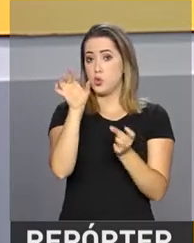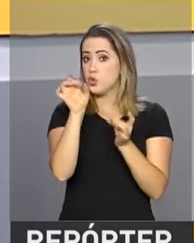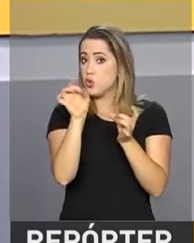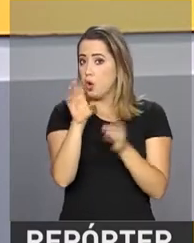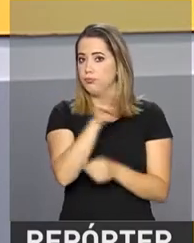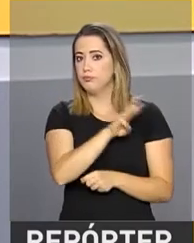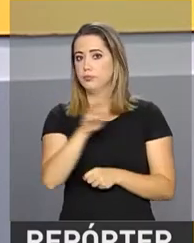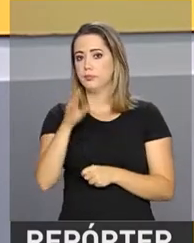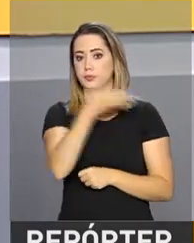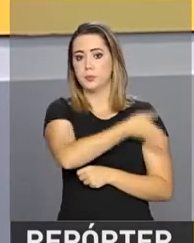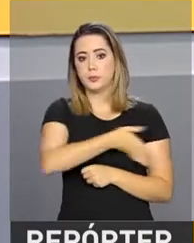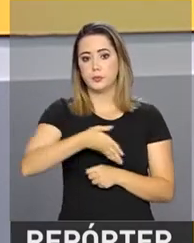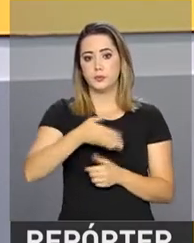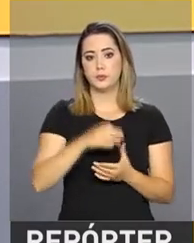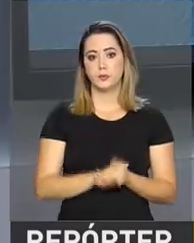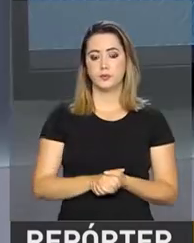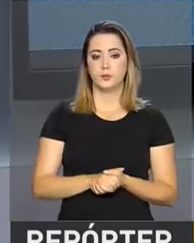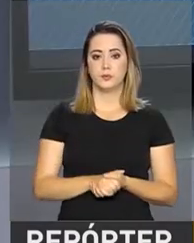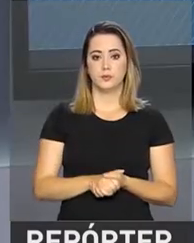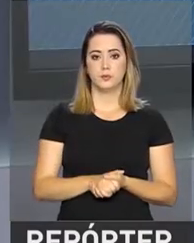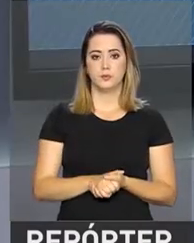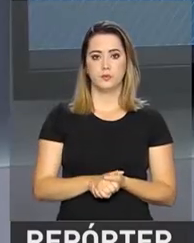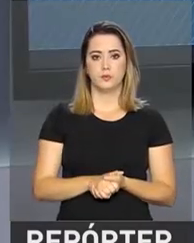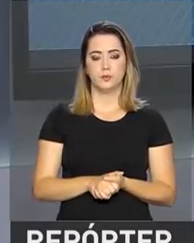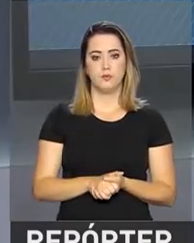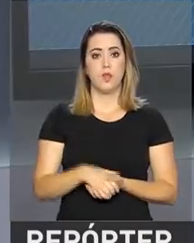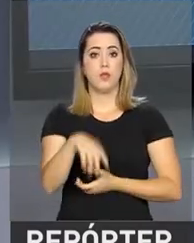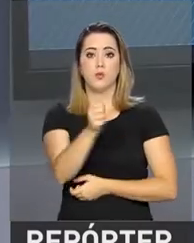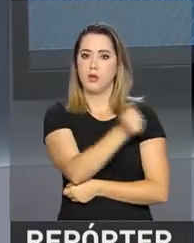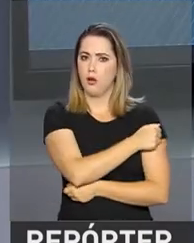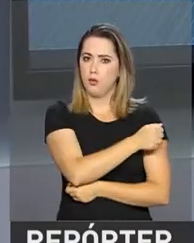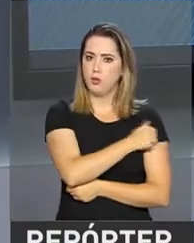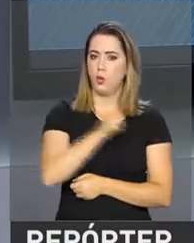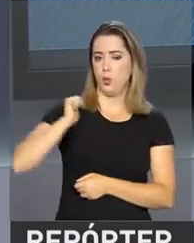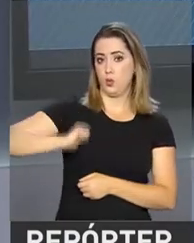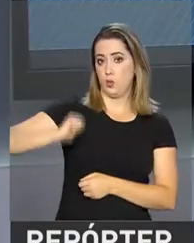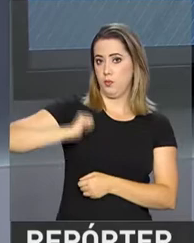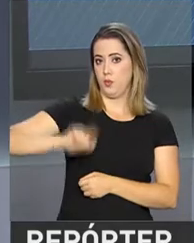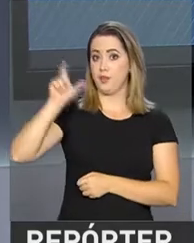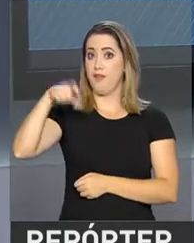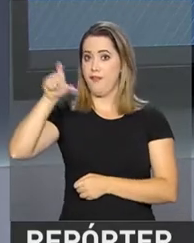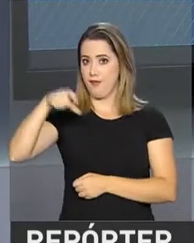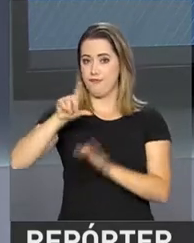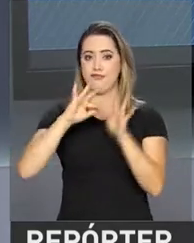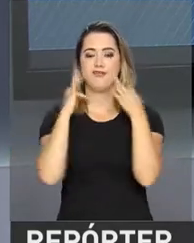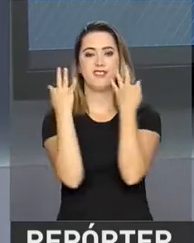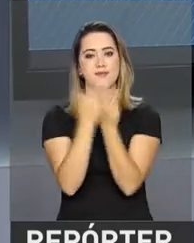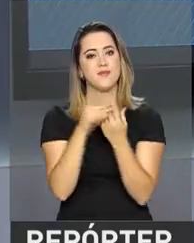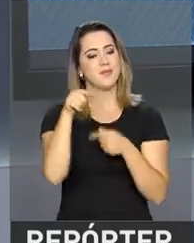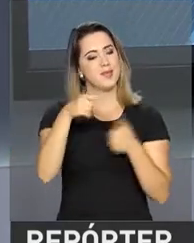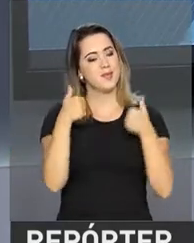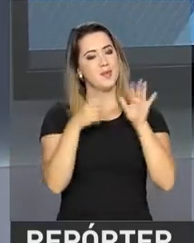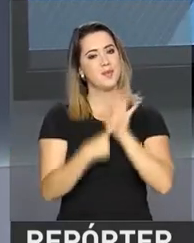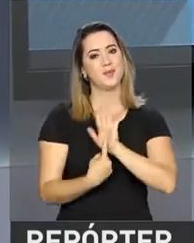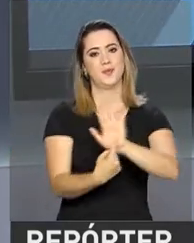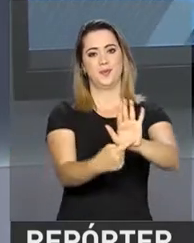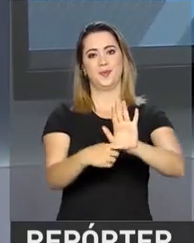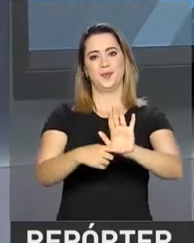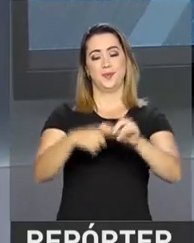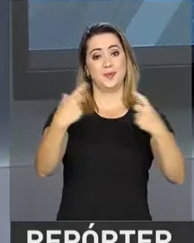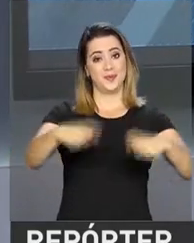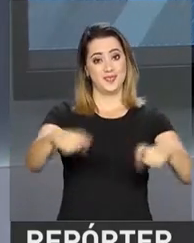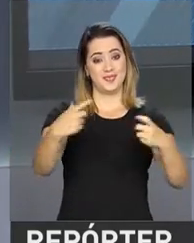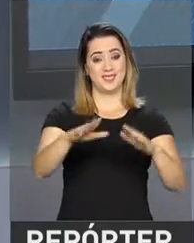pela internet os estudantes do bolsa família estão mostrando que lugar de criança é na escola